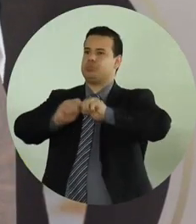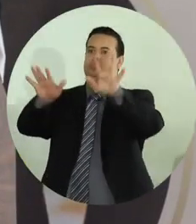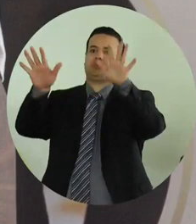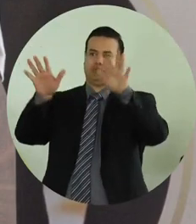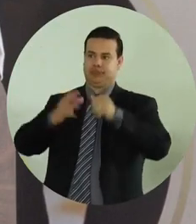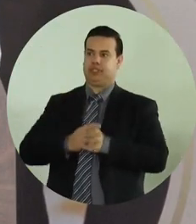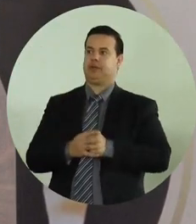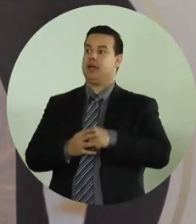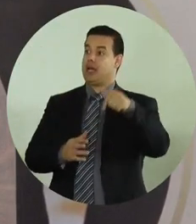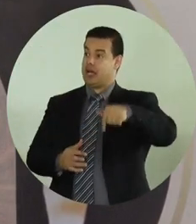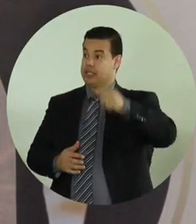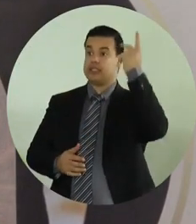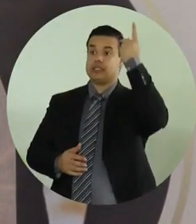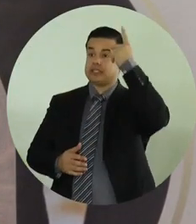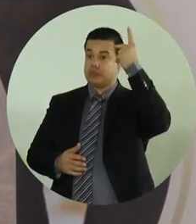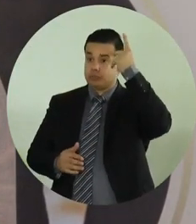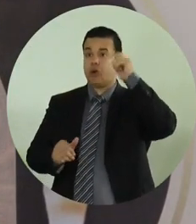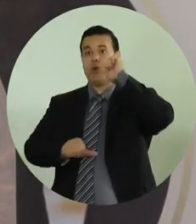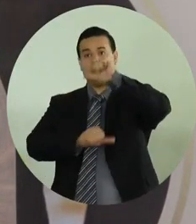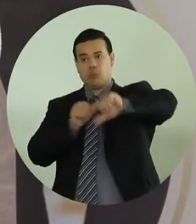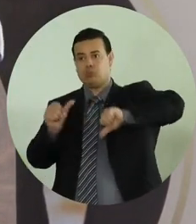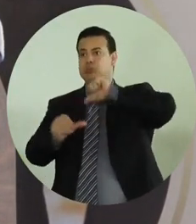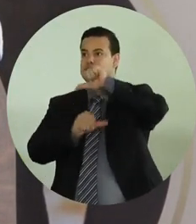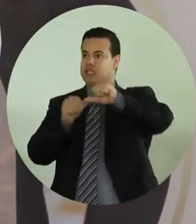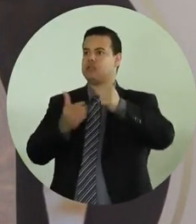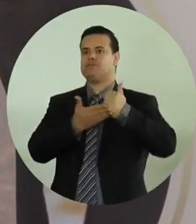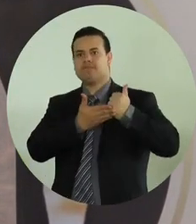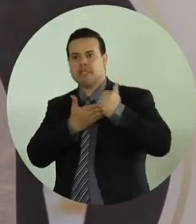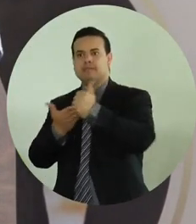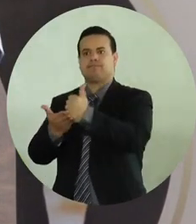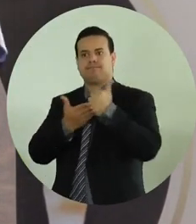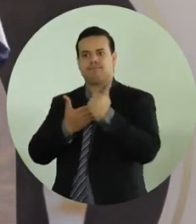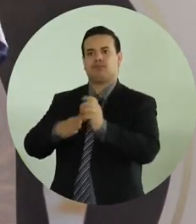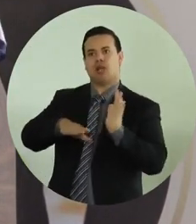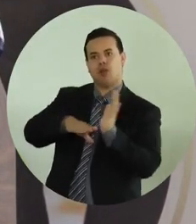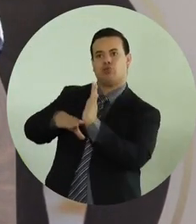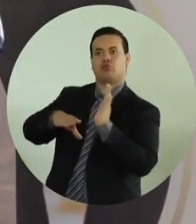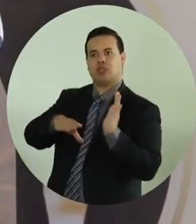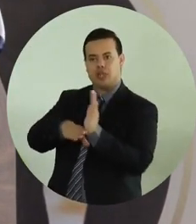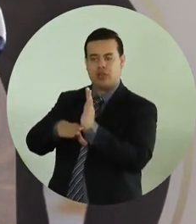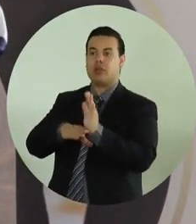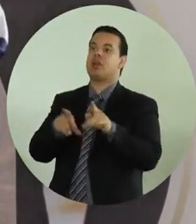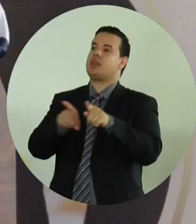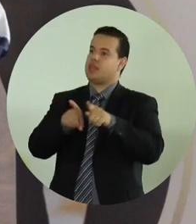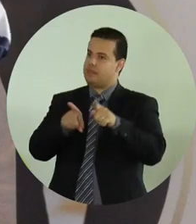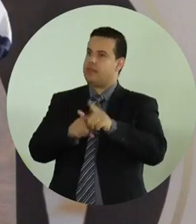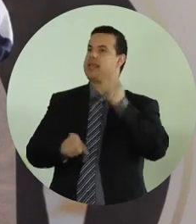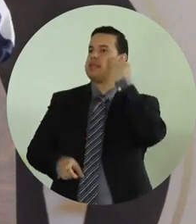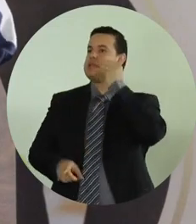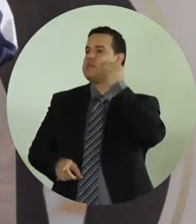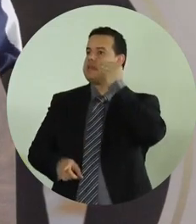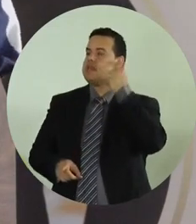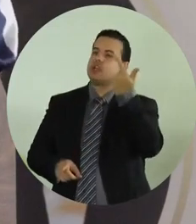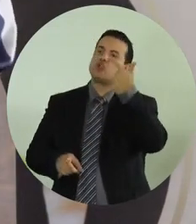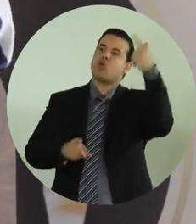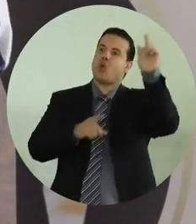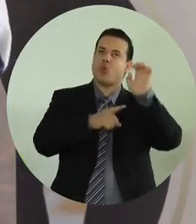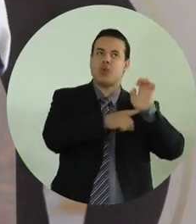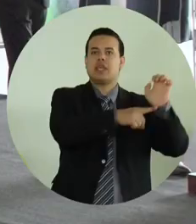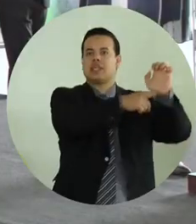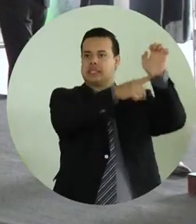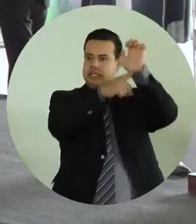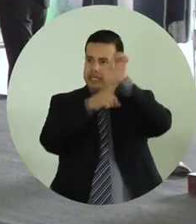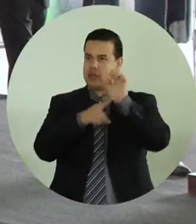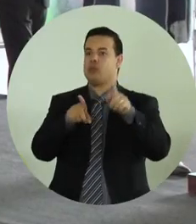dessas mudanças, ajudando, apoiando, mas também trazendo a experiência dos outros estados e dos outros